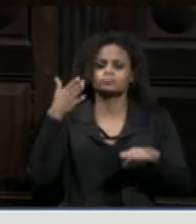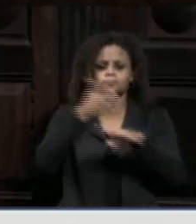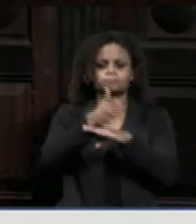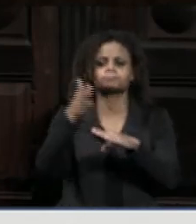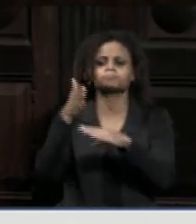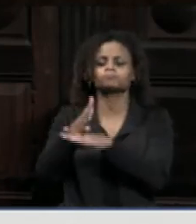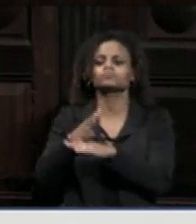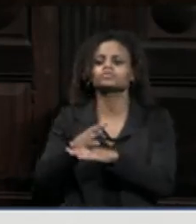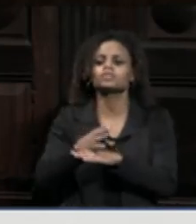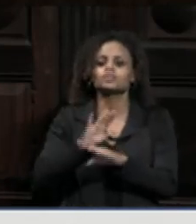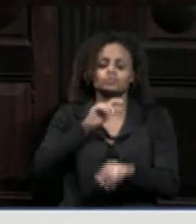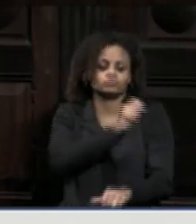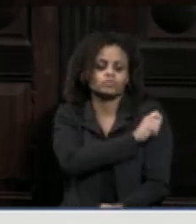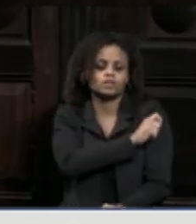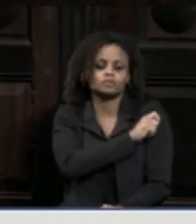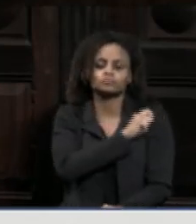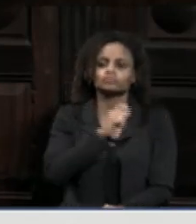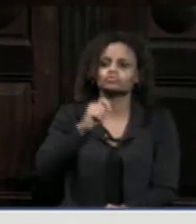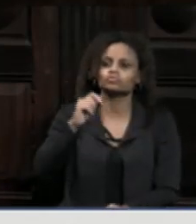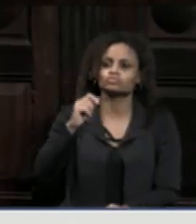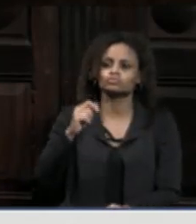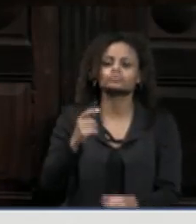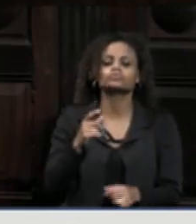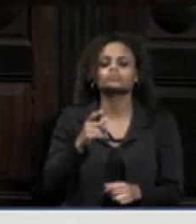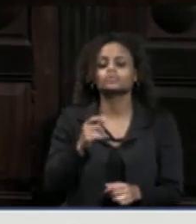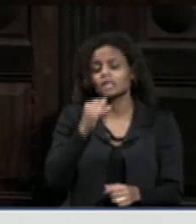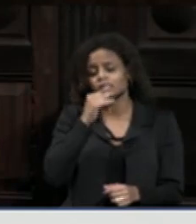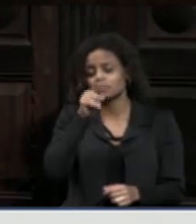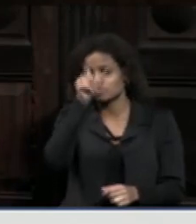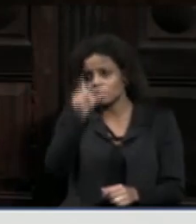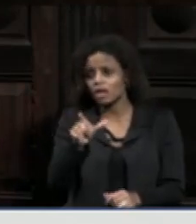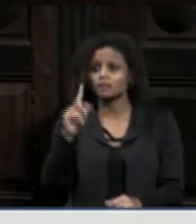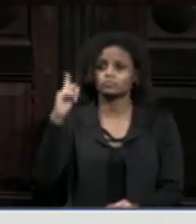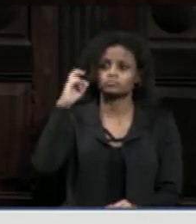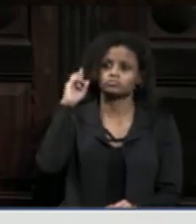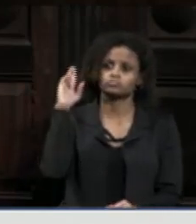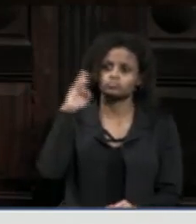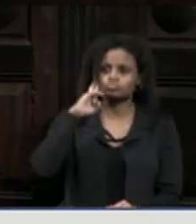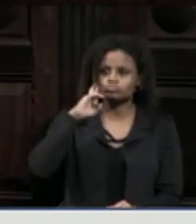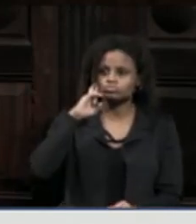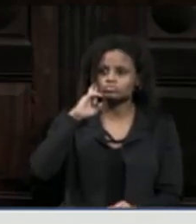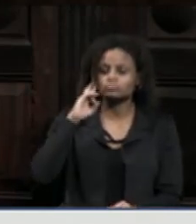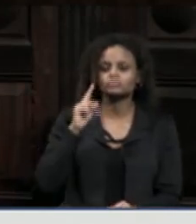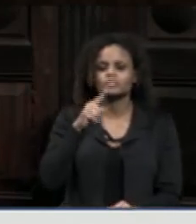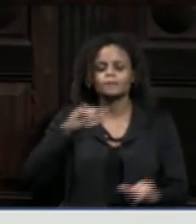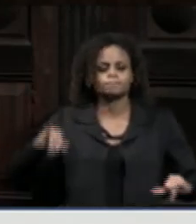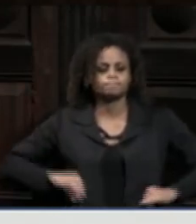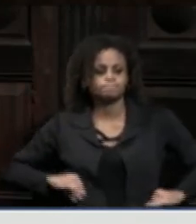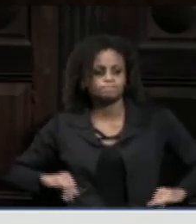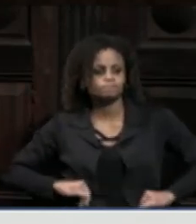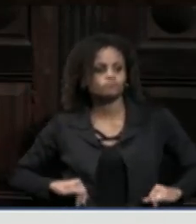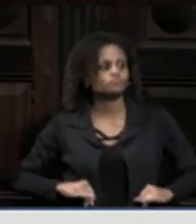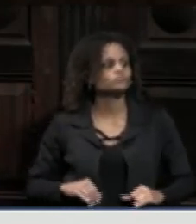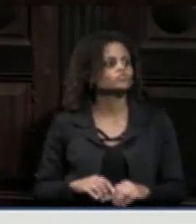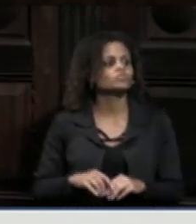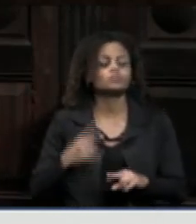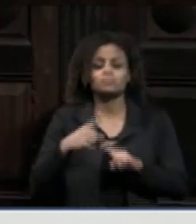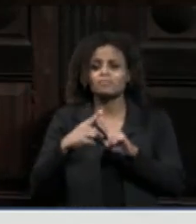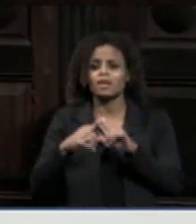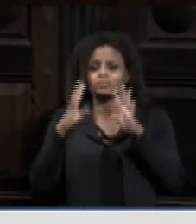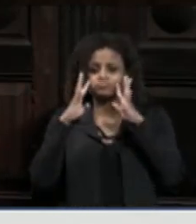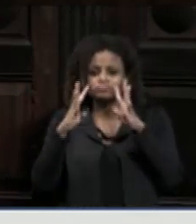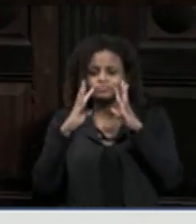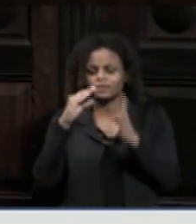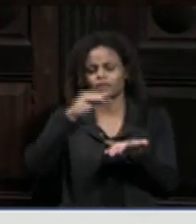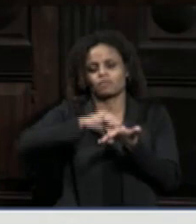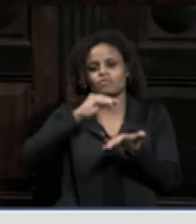com deficiência, e nesse caso específico, do aluno surdo, que sofre diretamente com a desatenção da